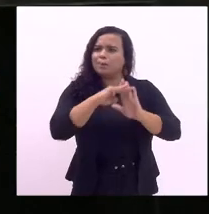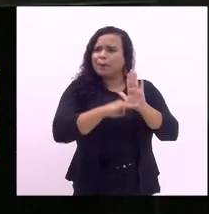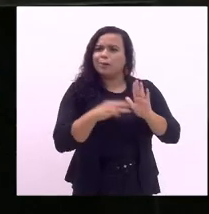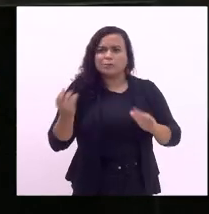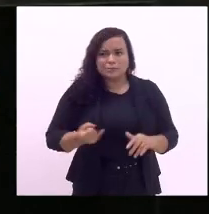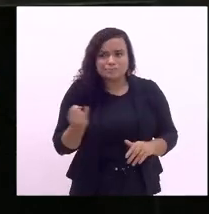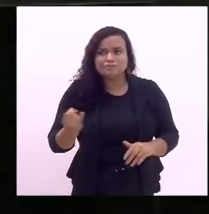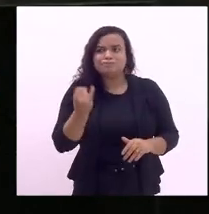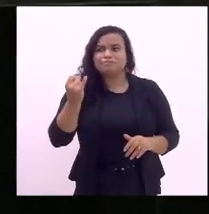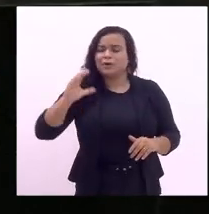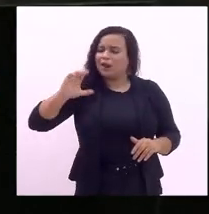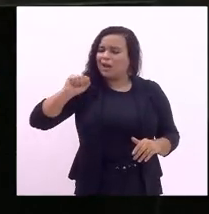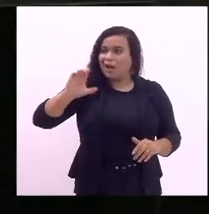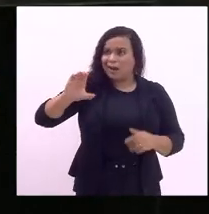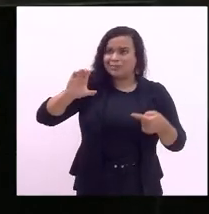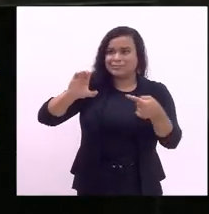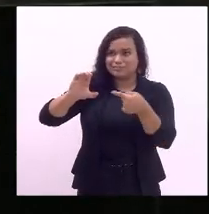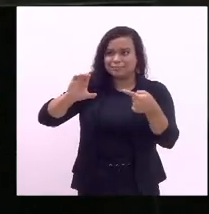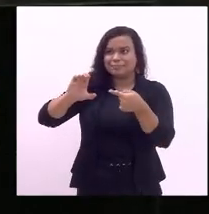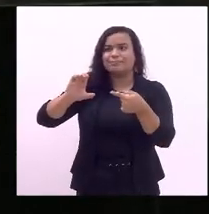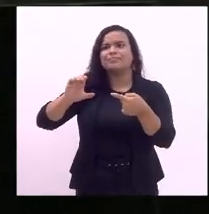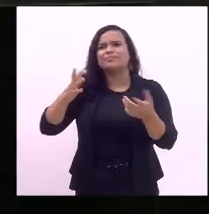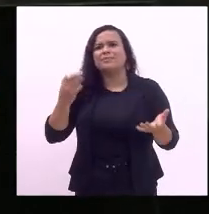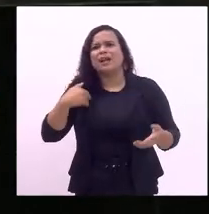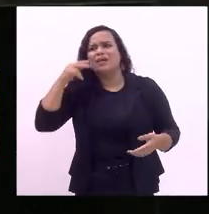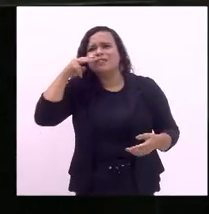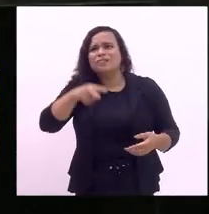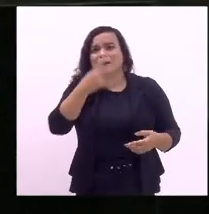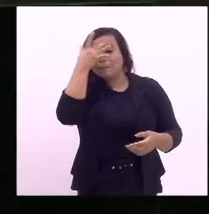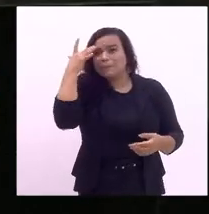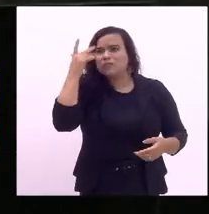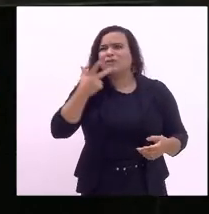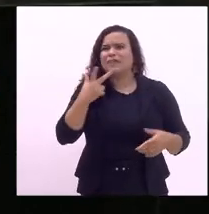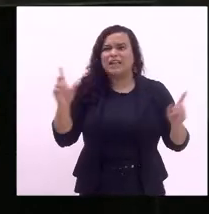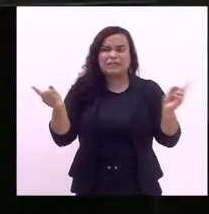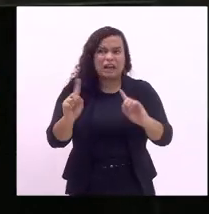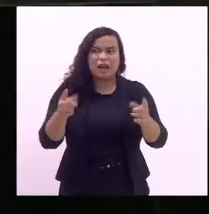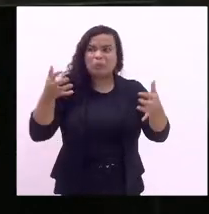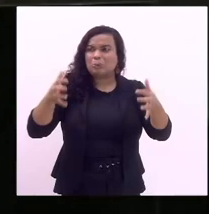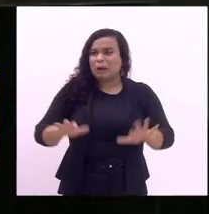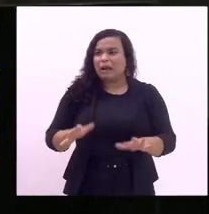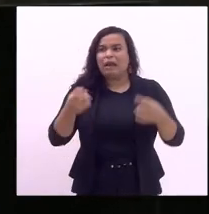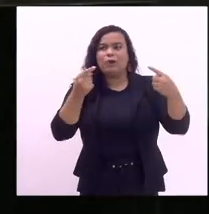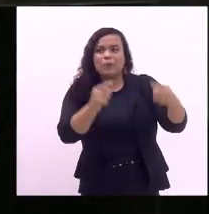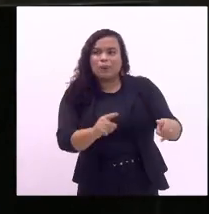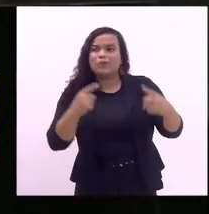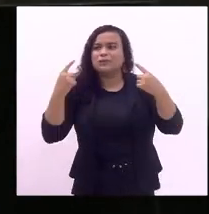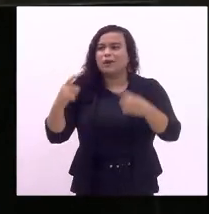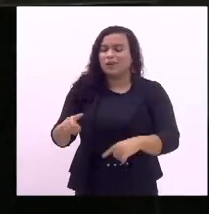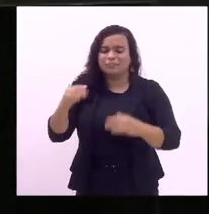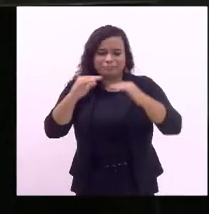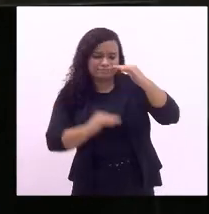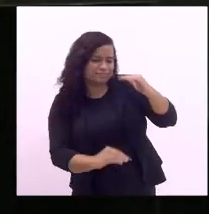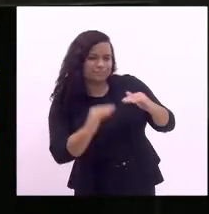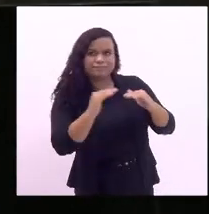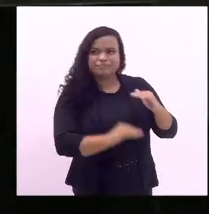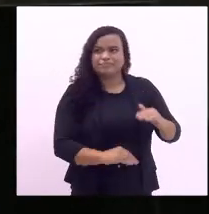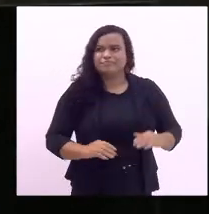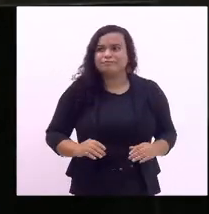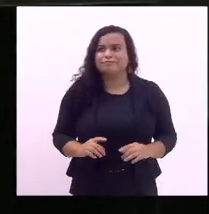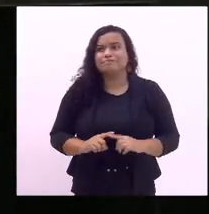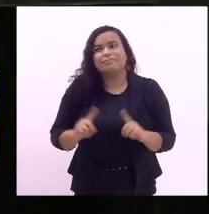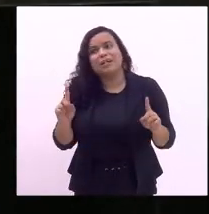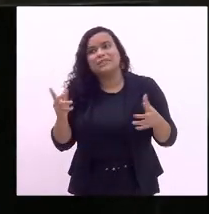importante como o CAC, aí você encontra diversas pessoas falando que é contrário, que não concorda, mas